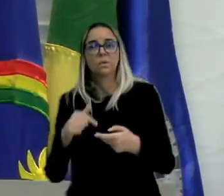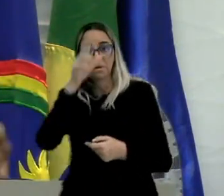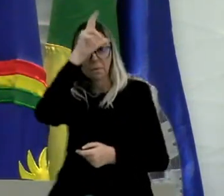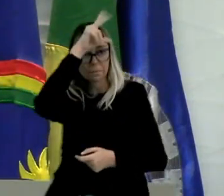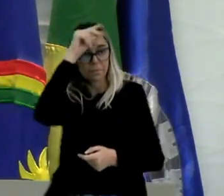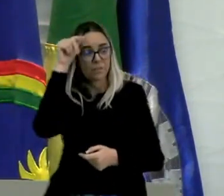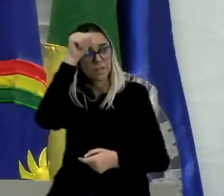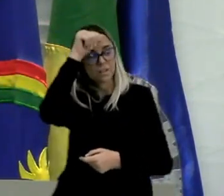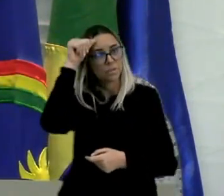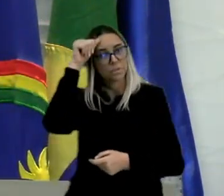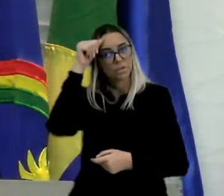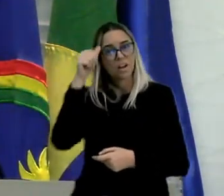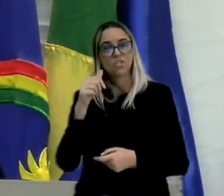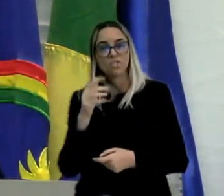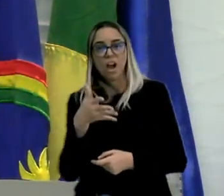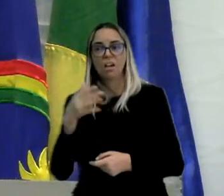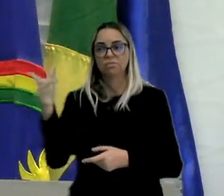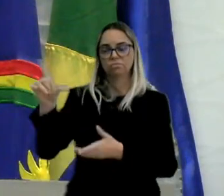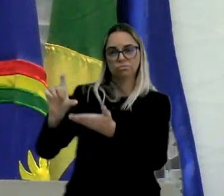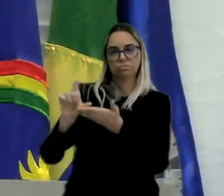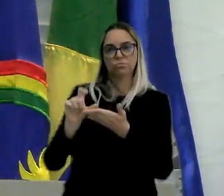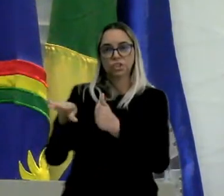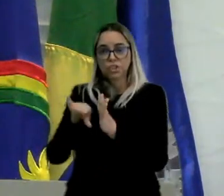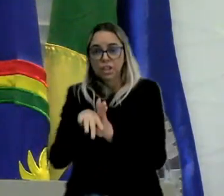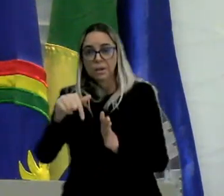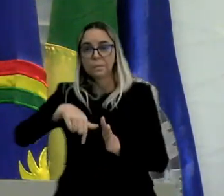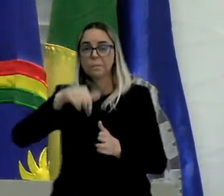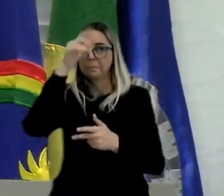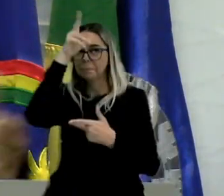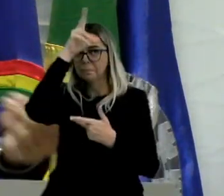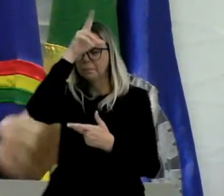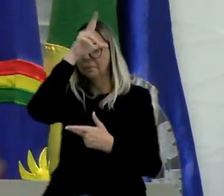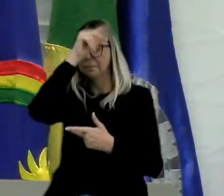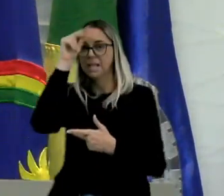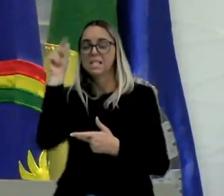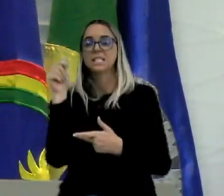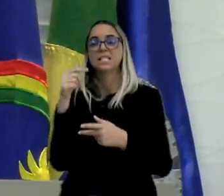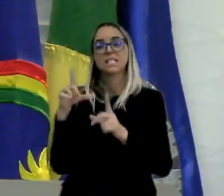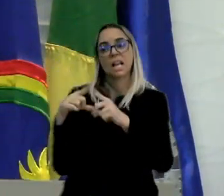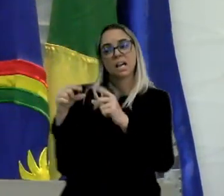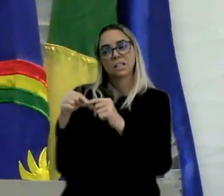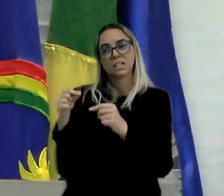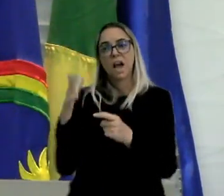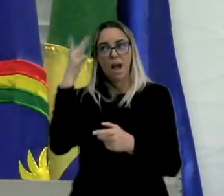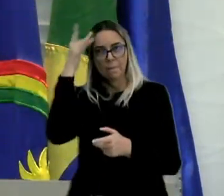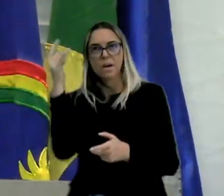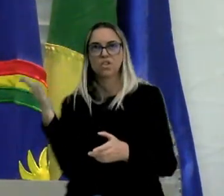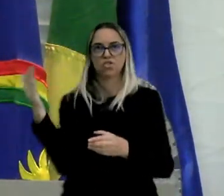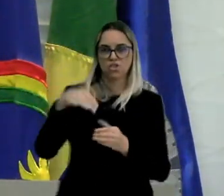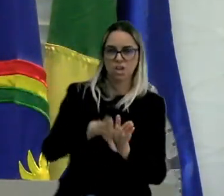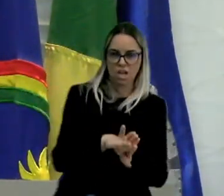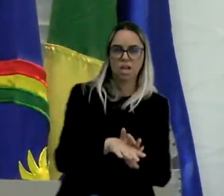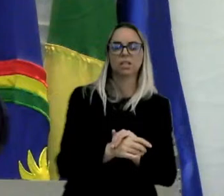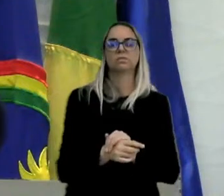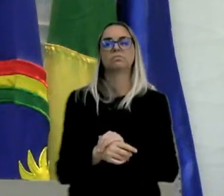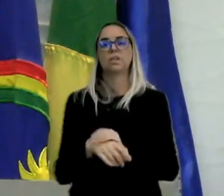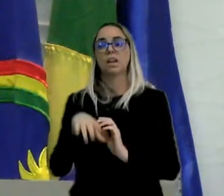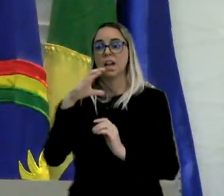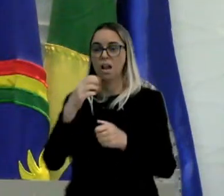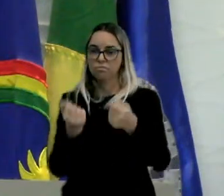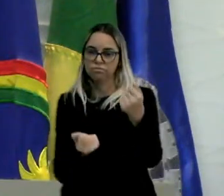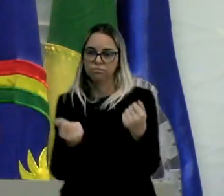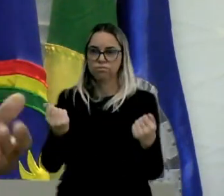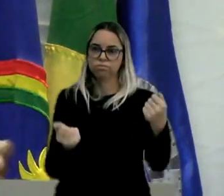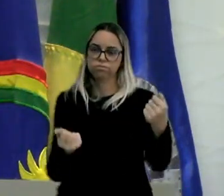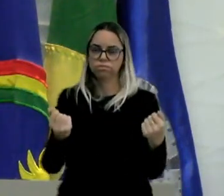bati trouxe lá de Brasília e dessa vez ele tá lá de novo vem amanhã já vi anunciando aí carro pipa e outras